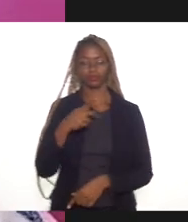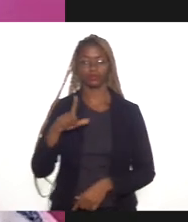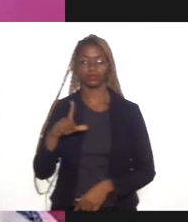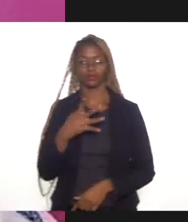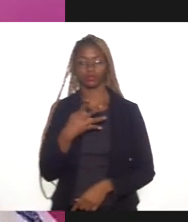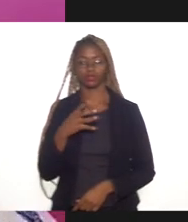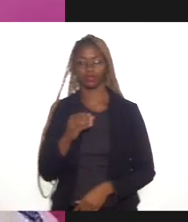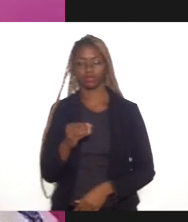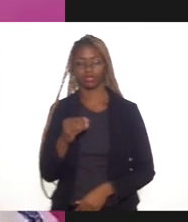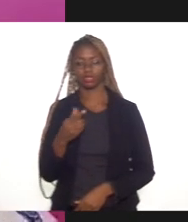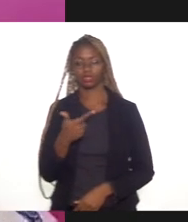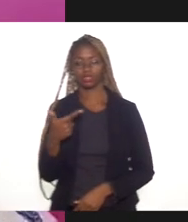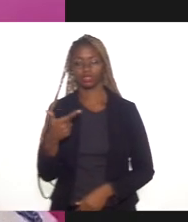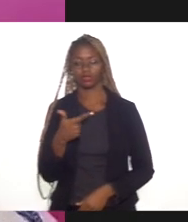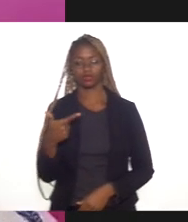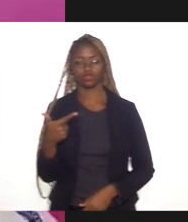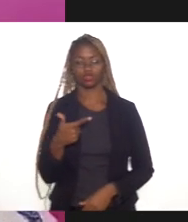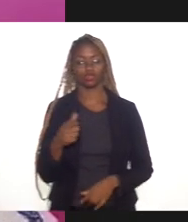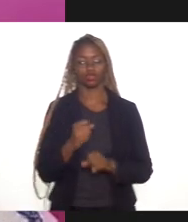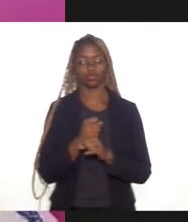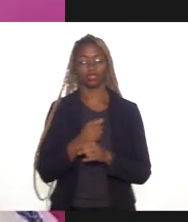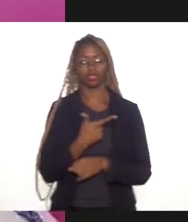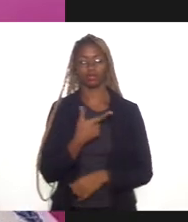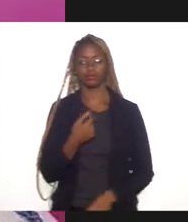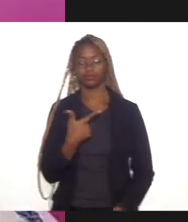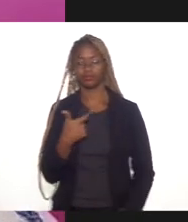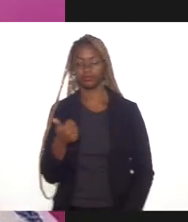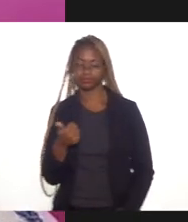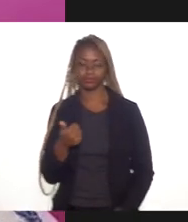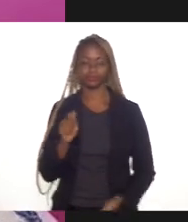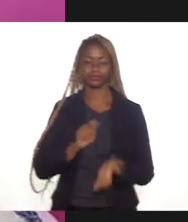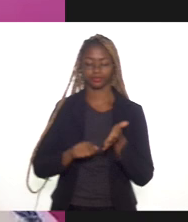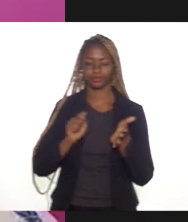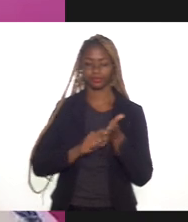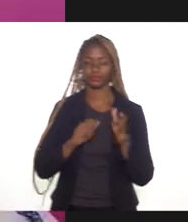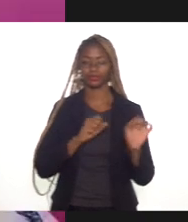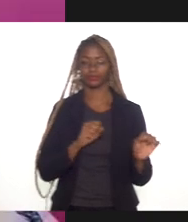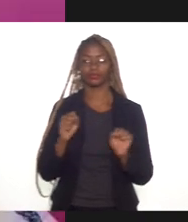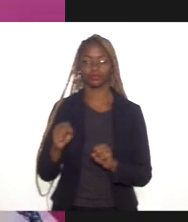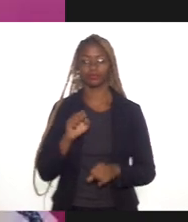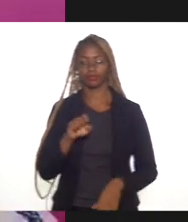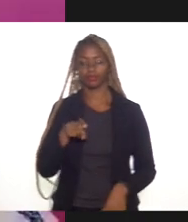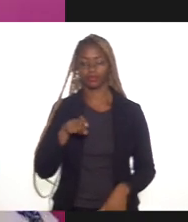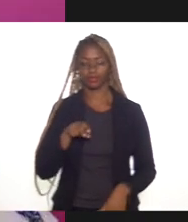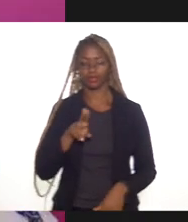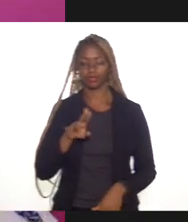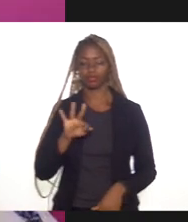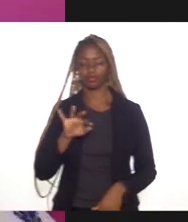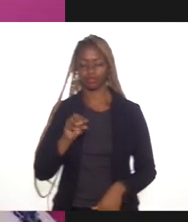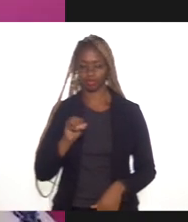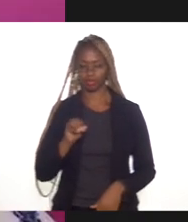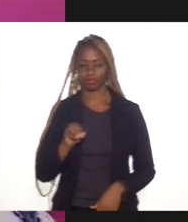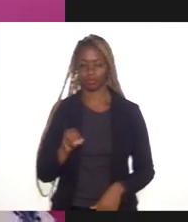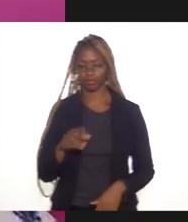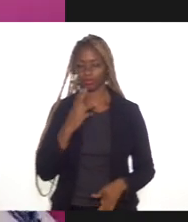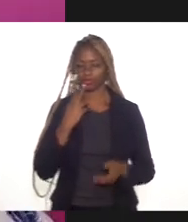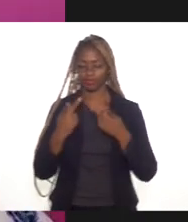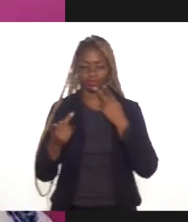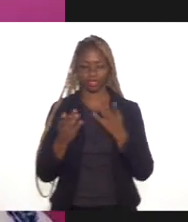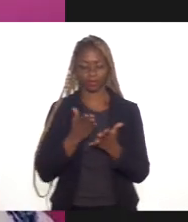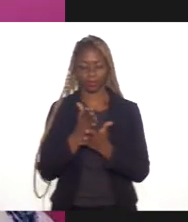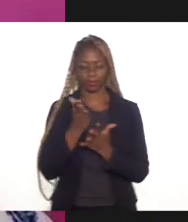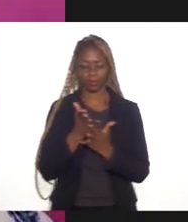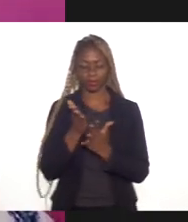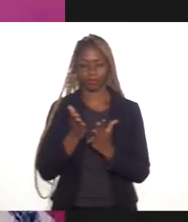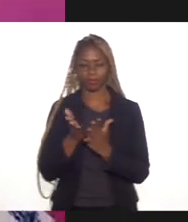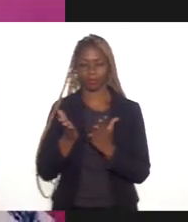4022 de 2021, de autoria do Poder Executivo, que dispõe sobre as diretrizes para